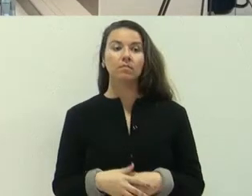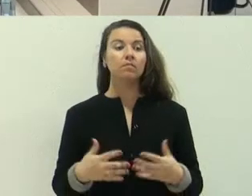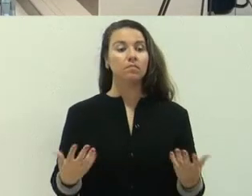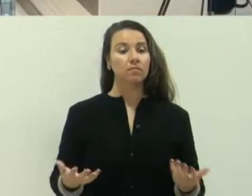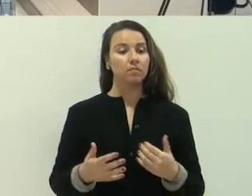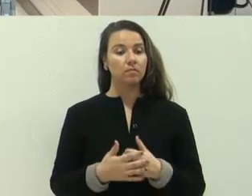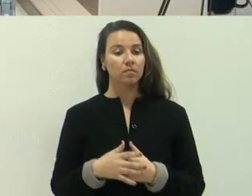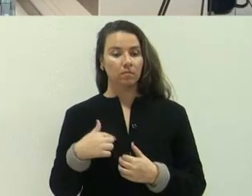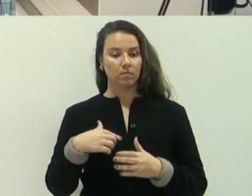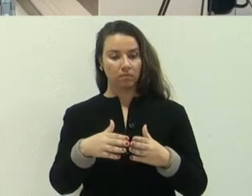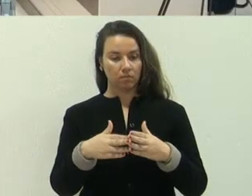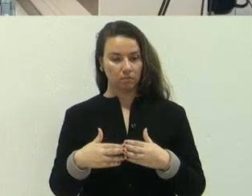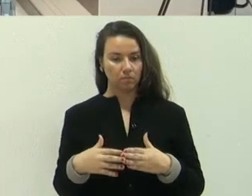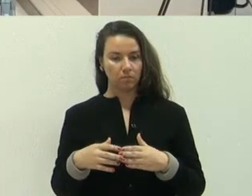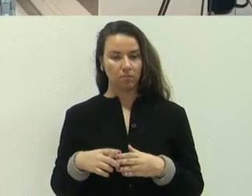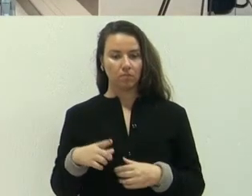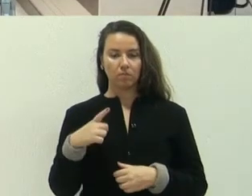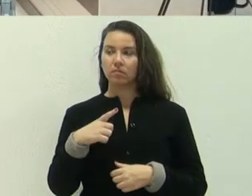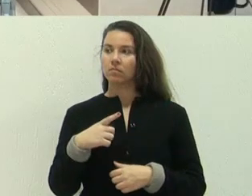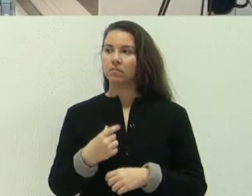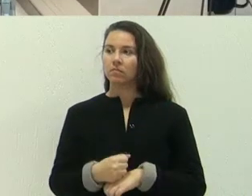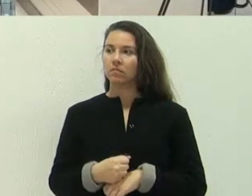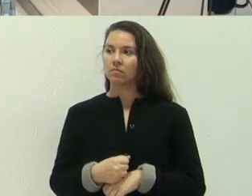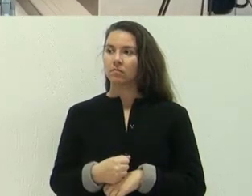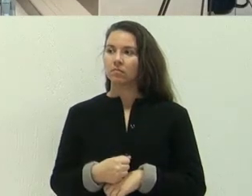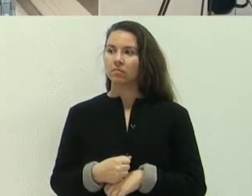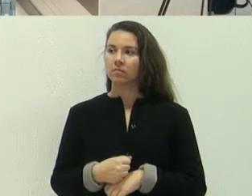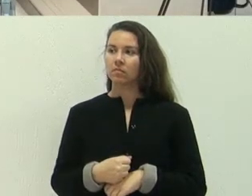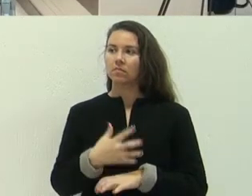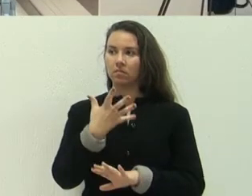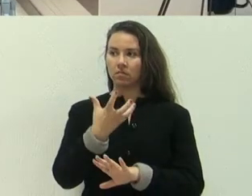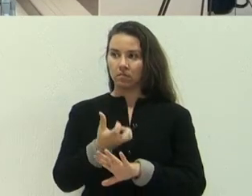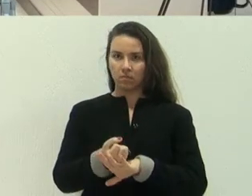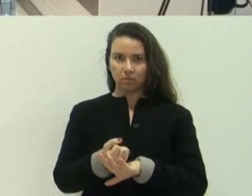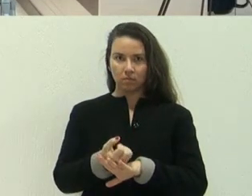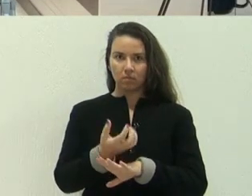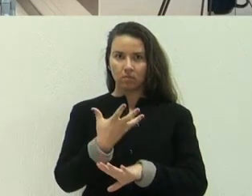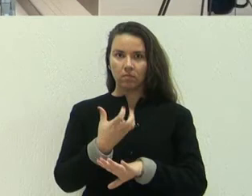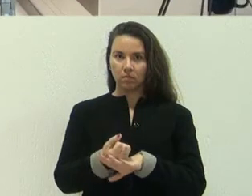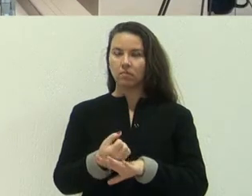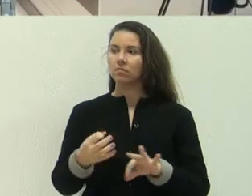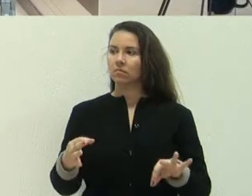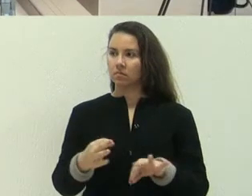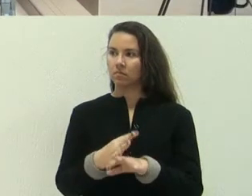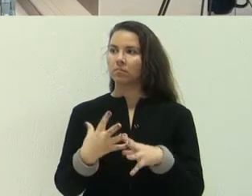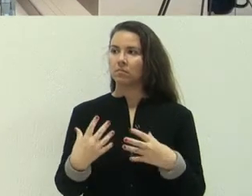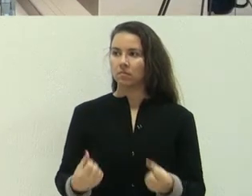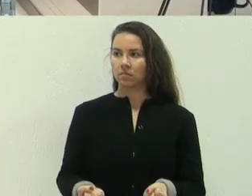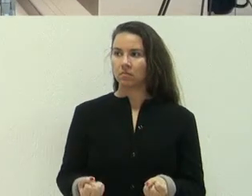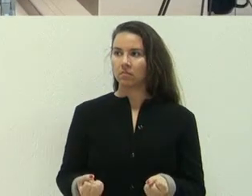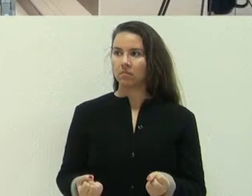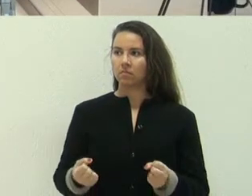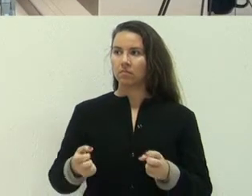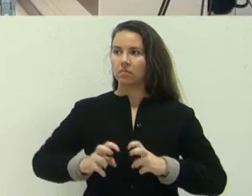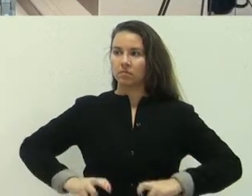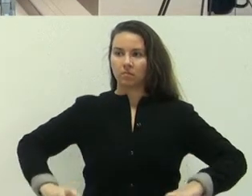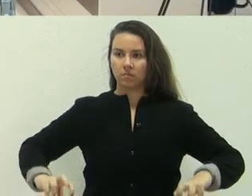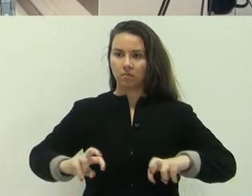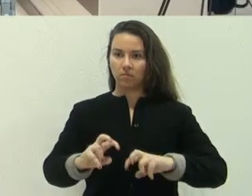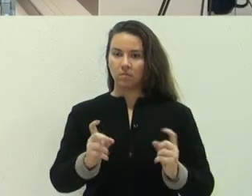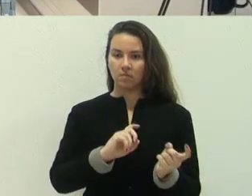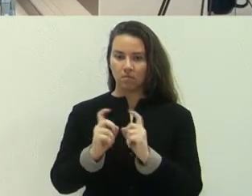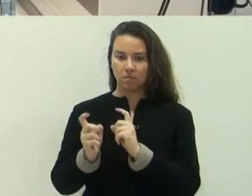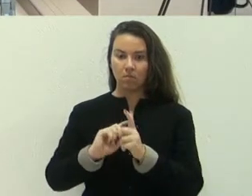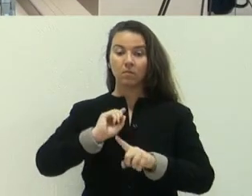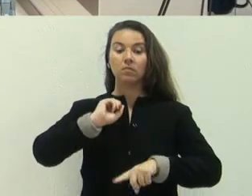Então, solicitamos então que baixe, assim que baixar, que aprovado aqui, ou né, plenário, daí